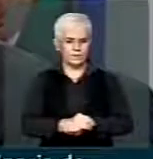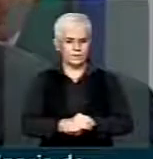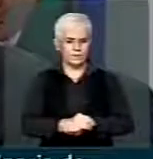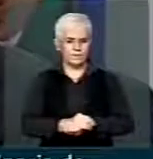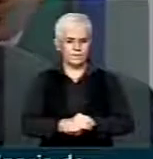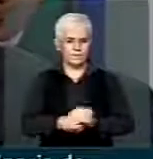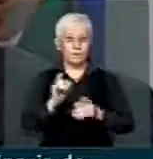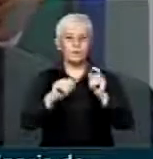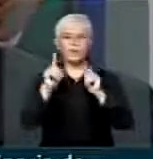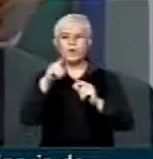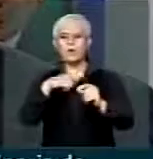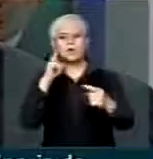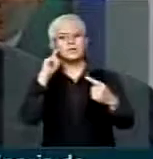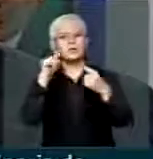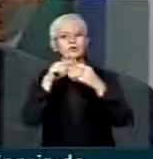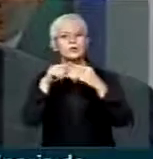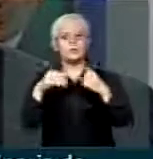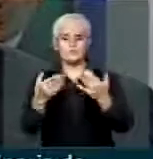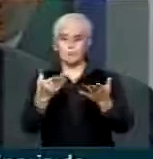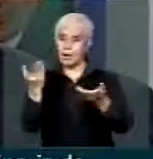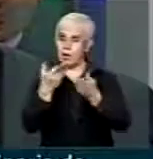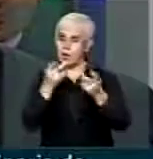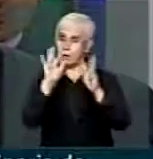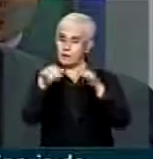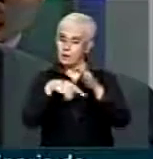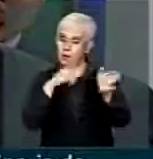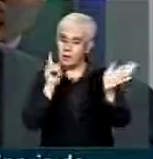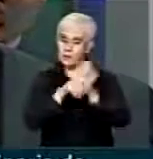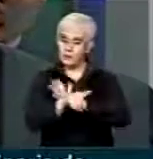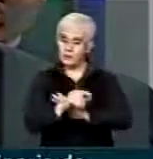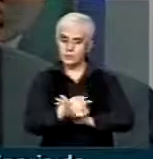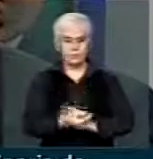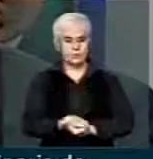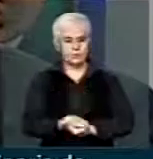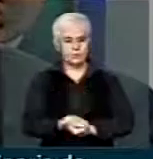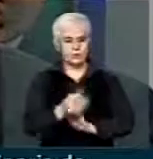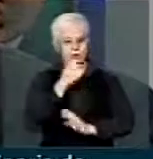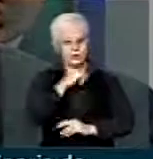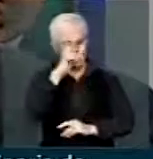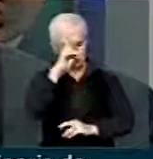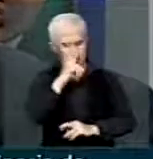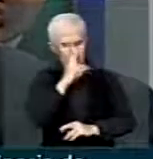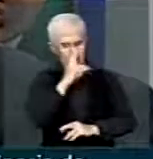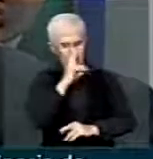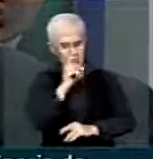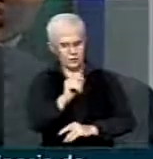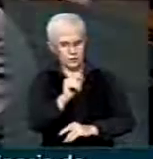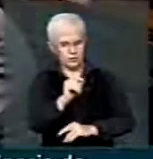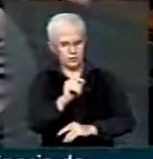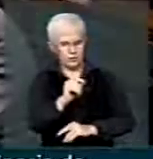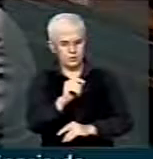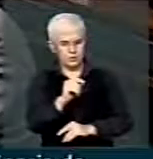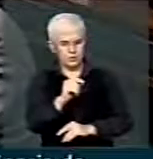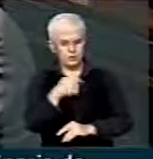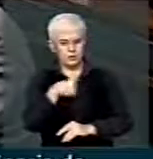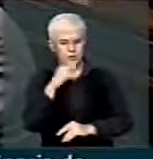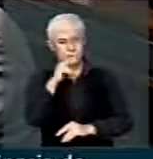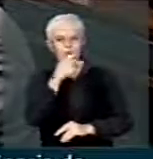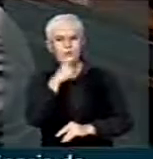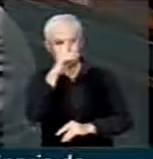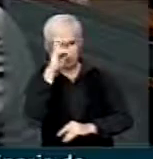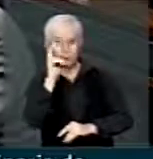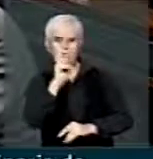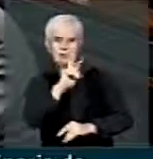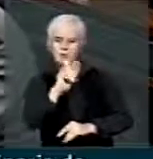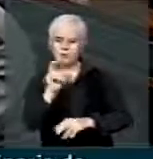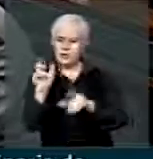Onde foi motivado? Eu finalizo com a pergunta final, Bruno. O senhor acha que, eu ouvi essa semana, o senhor assistiu o Fantástico